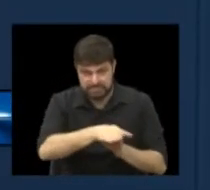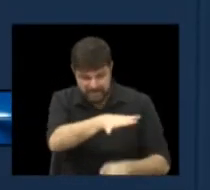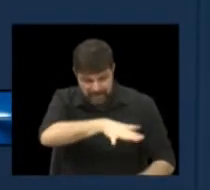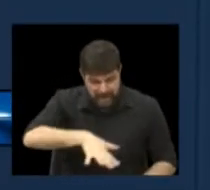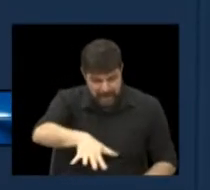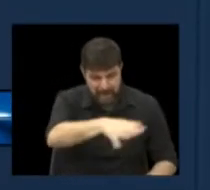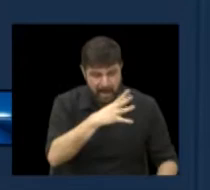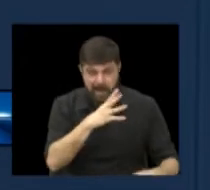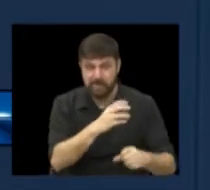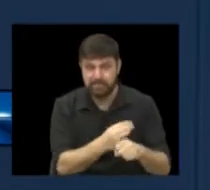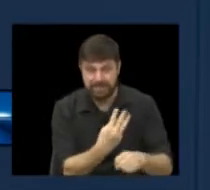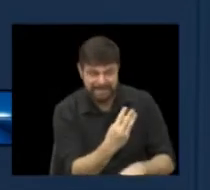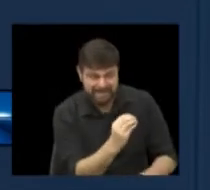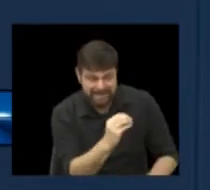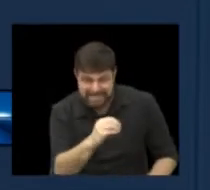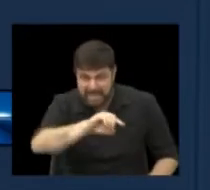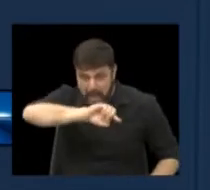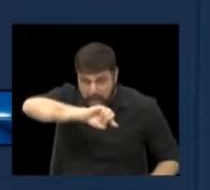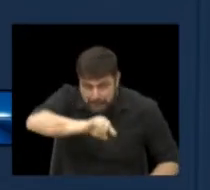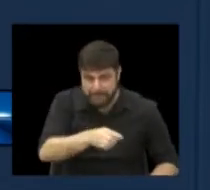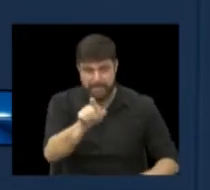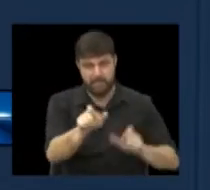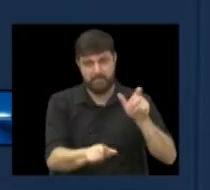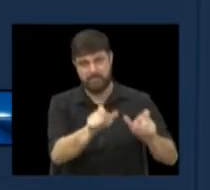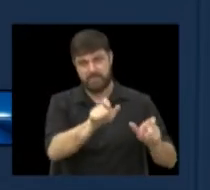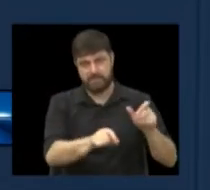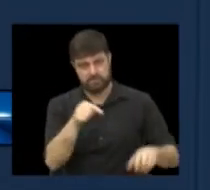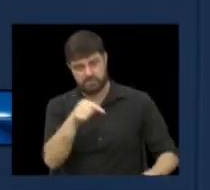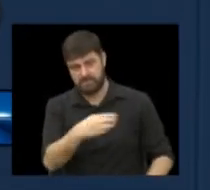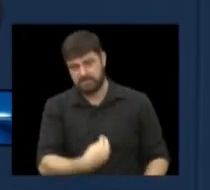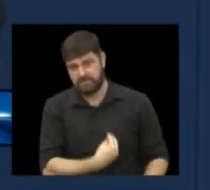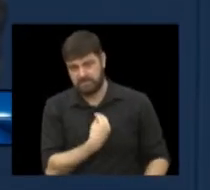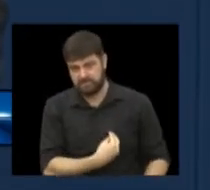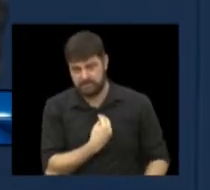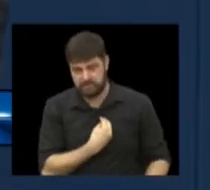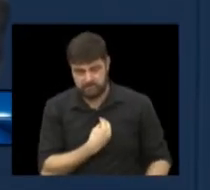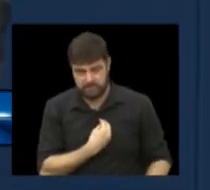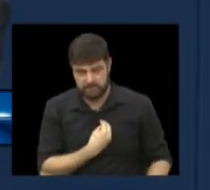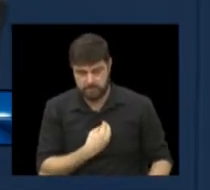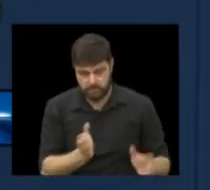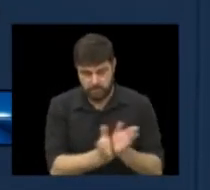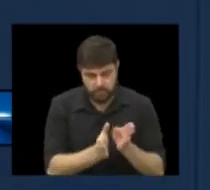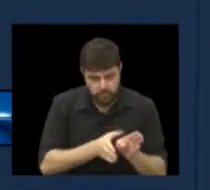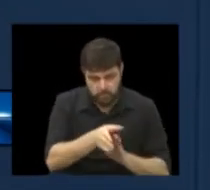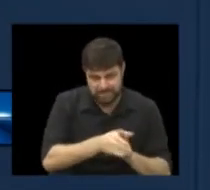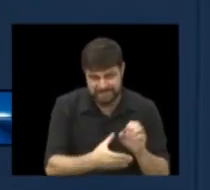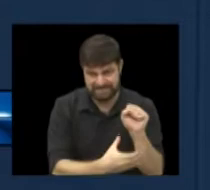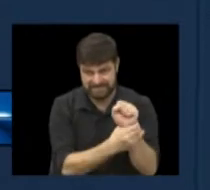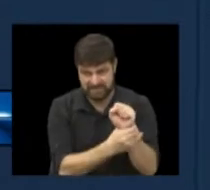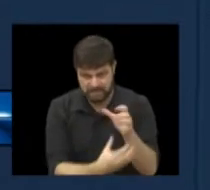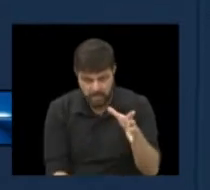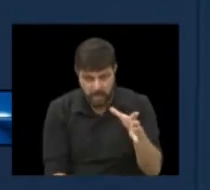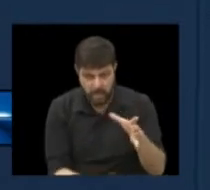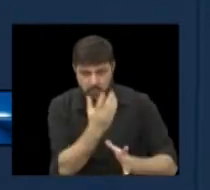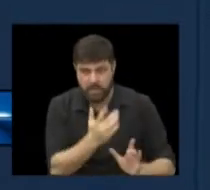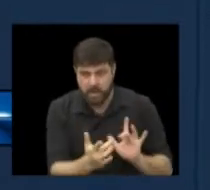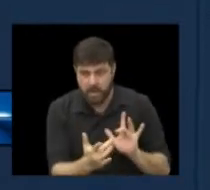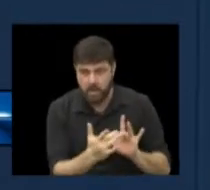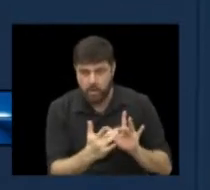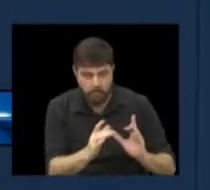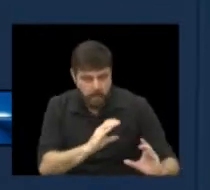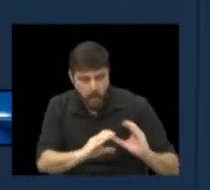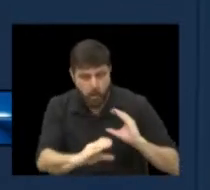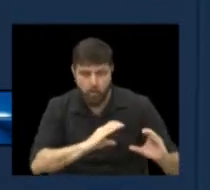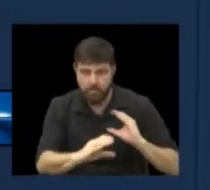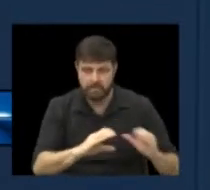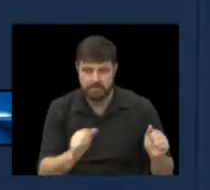de 300 mil habitantes. E a criação de um CONSEG abre um canal de comunicação pessoal da comunidade com